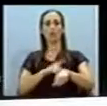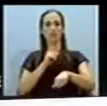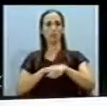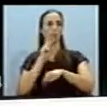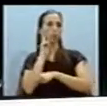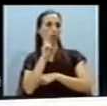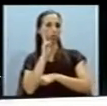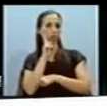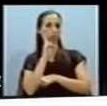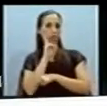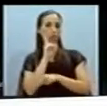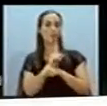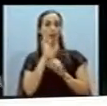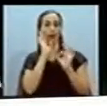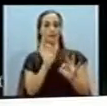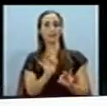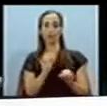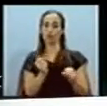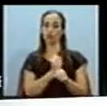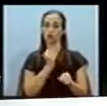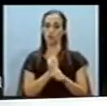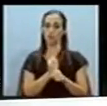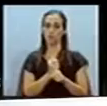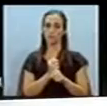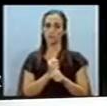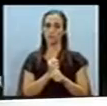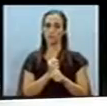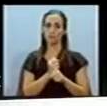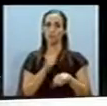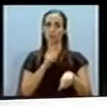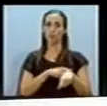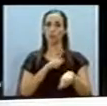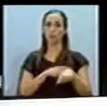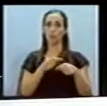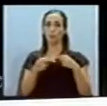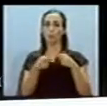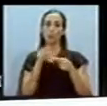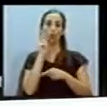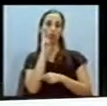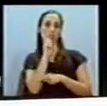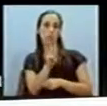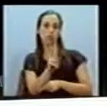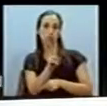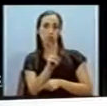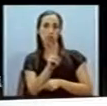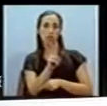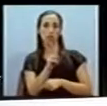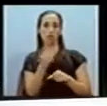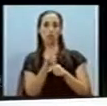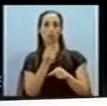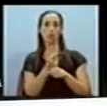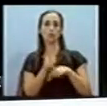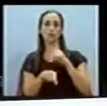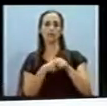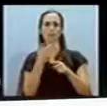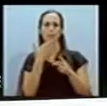observatórios, porque é assim também que funciona a astronomia. Enfim, o período que nós temos para observar um determinado evento é sempre extremamente